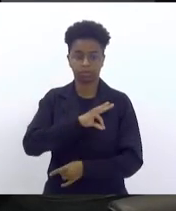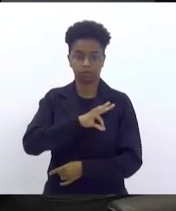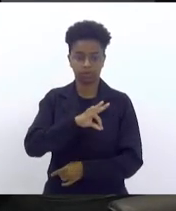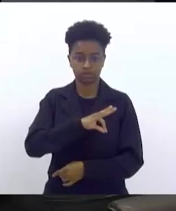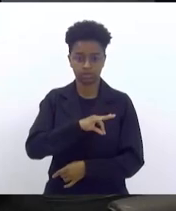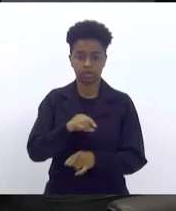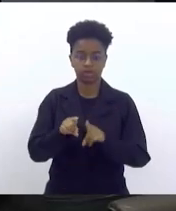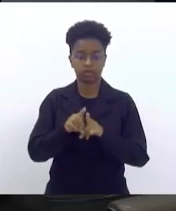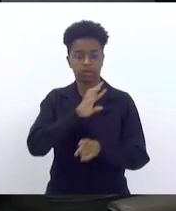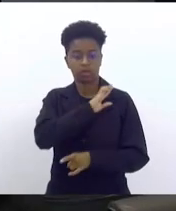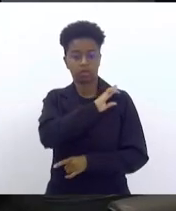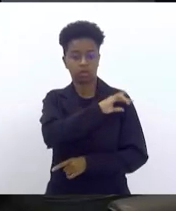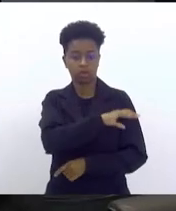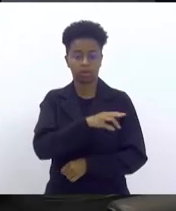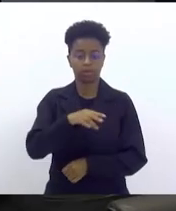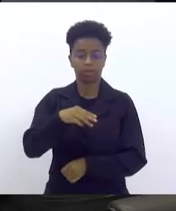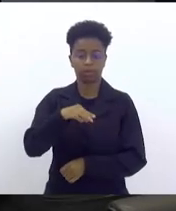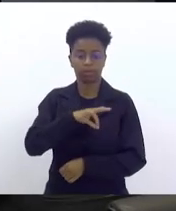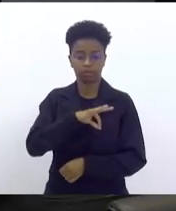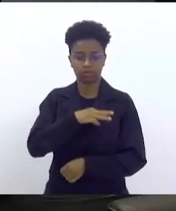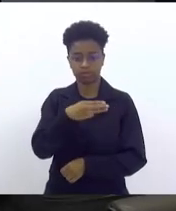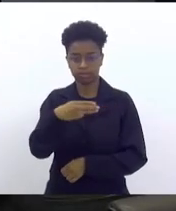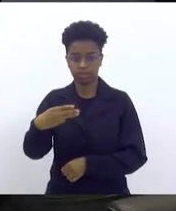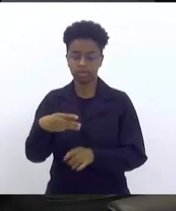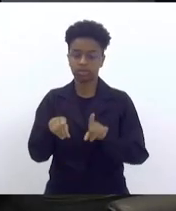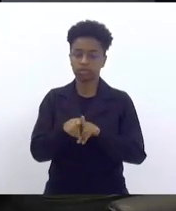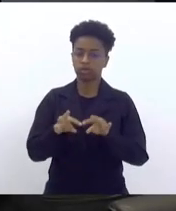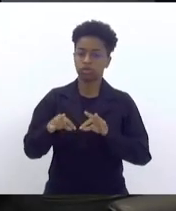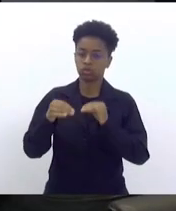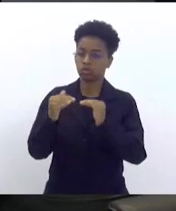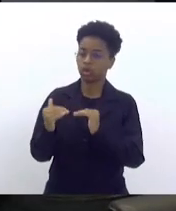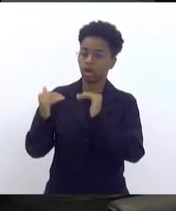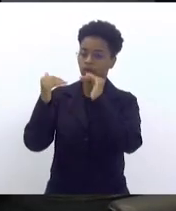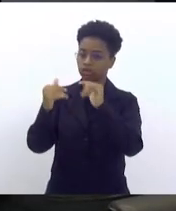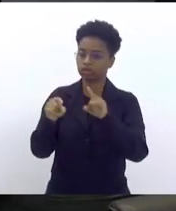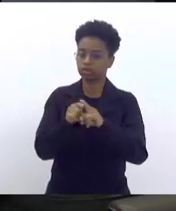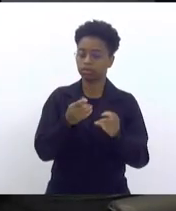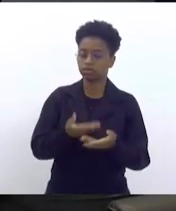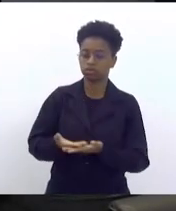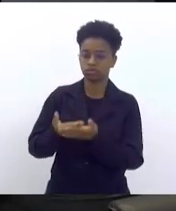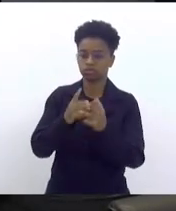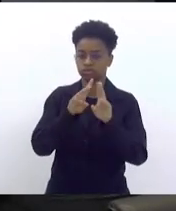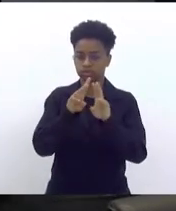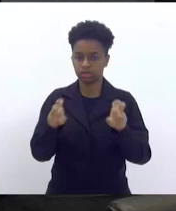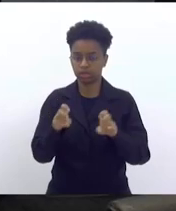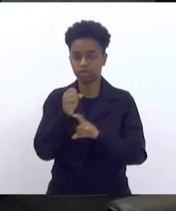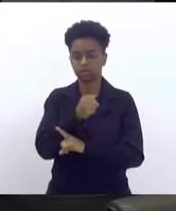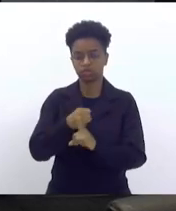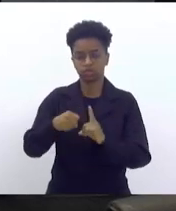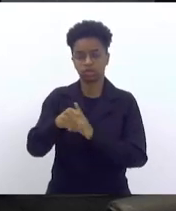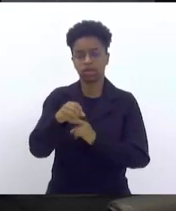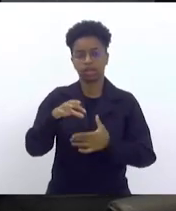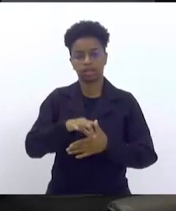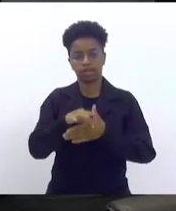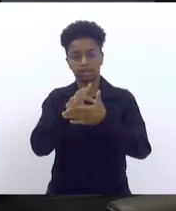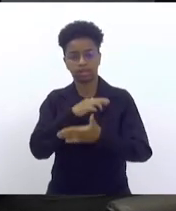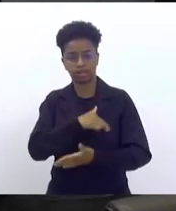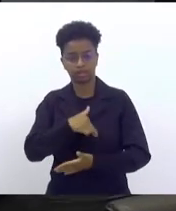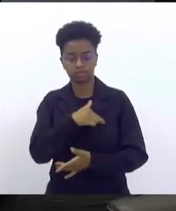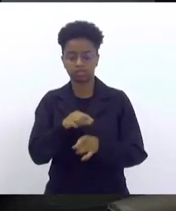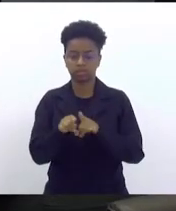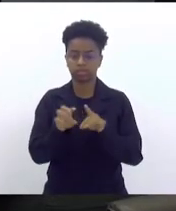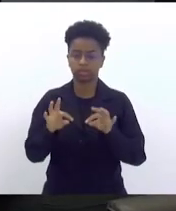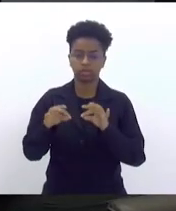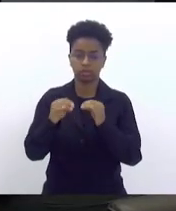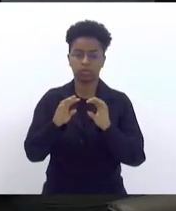ao nosso coronel da Polícia Militar a todas as autoridades e Expert do assunto a sociedade civil líderes religiosos e todos que